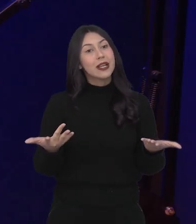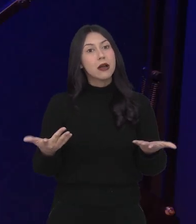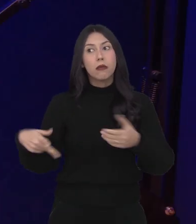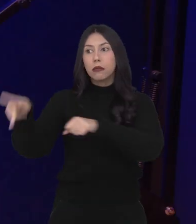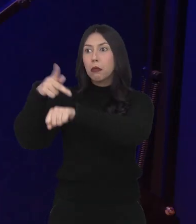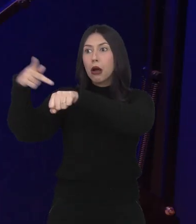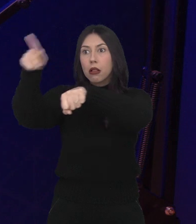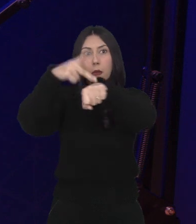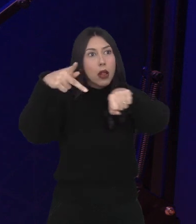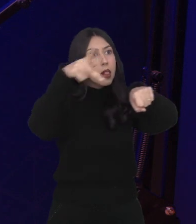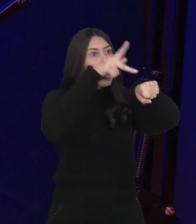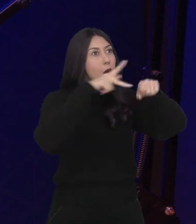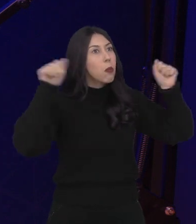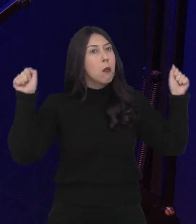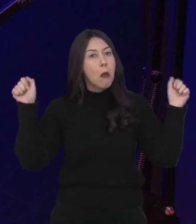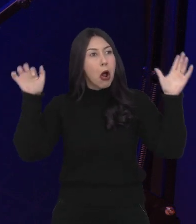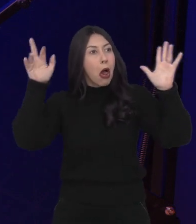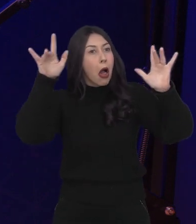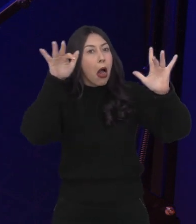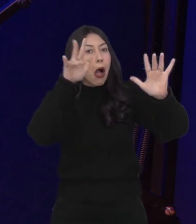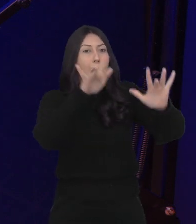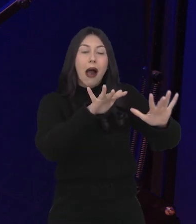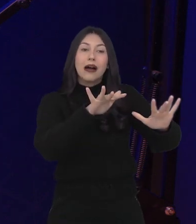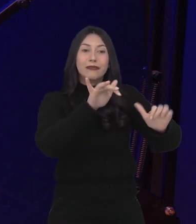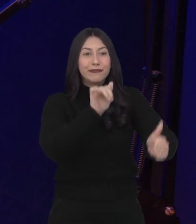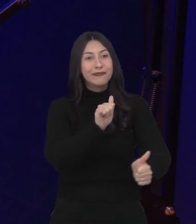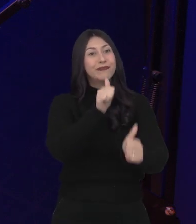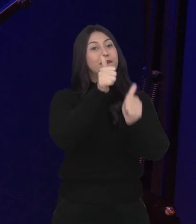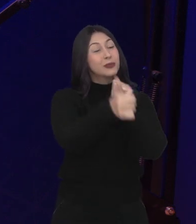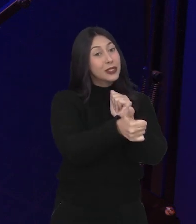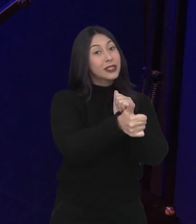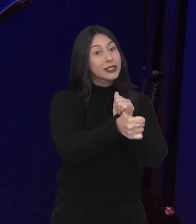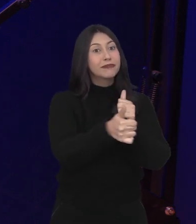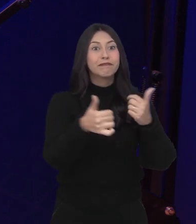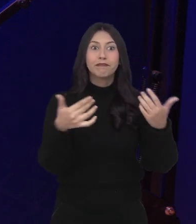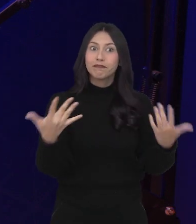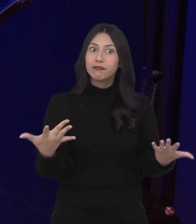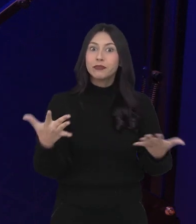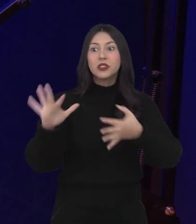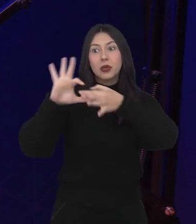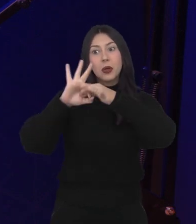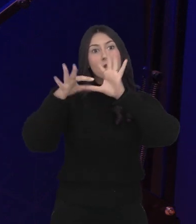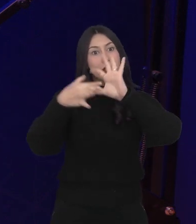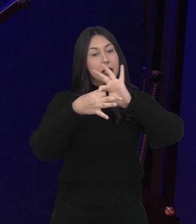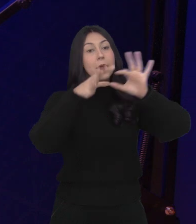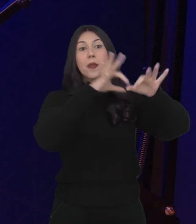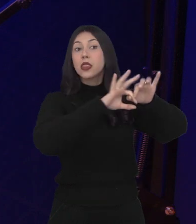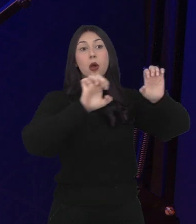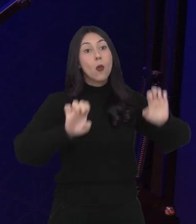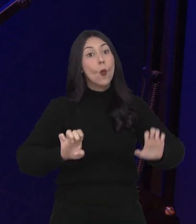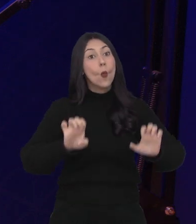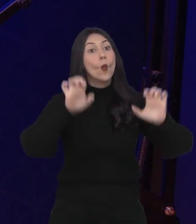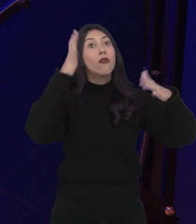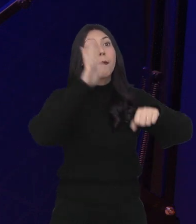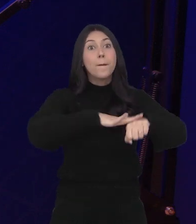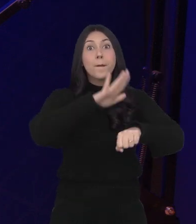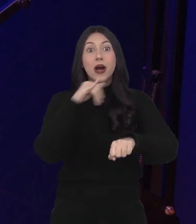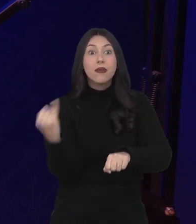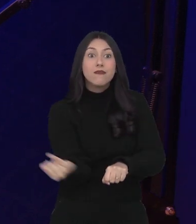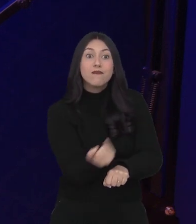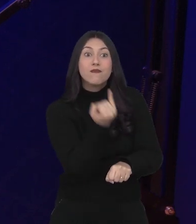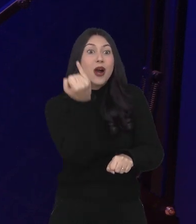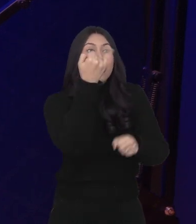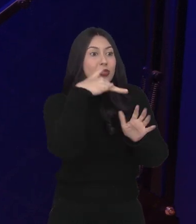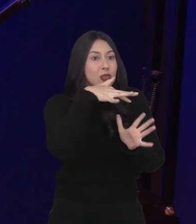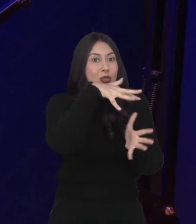é, nações do mundo todo se reúnem em prol do espírito esportivo. Não é exagero dizer que a Olimpíada é o evento mais